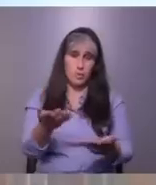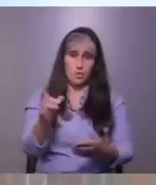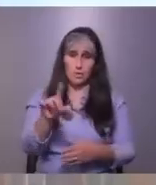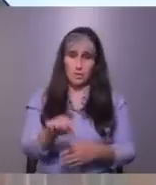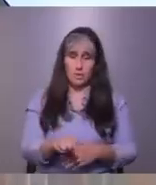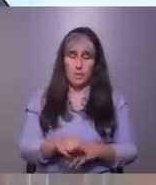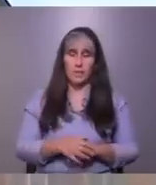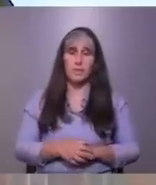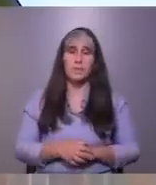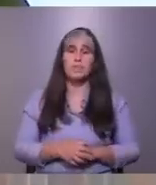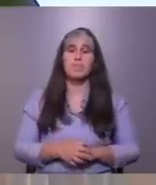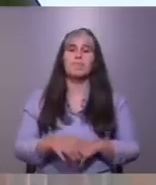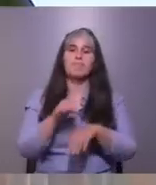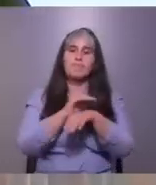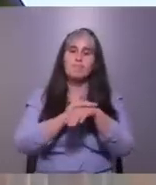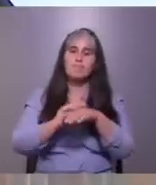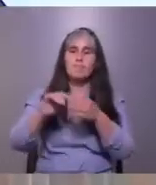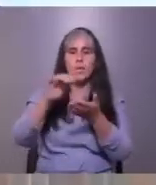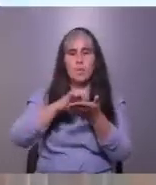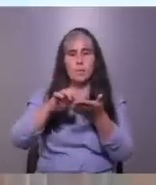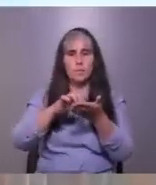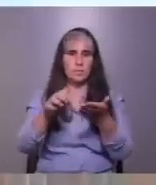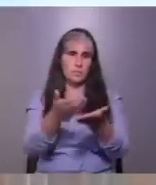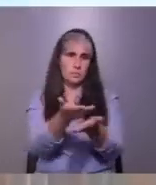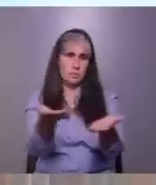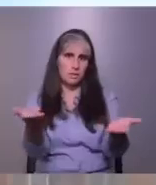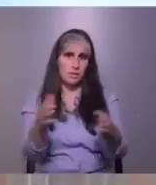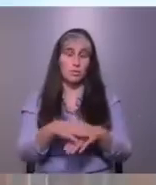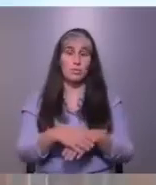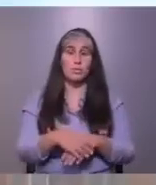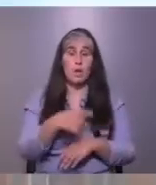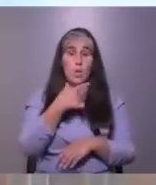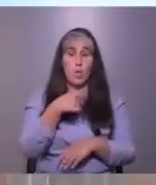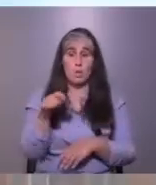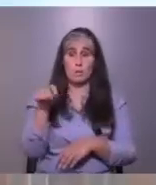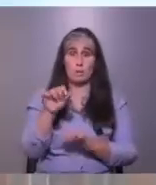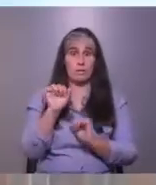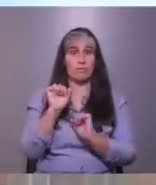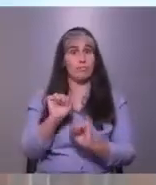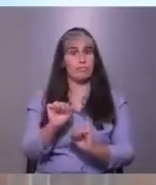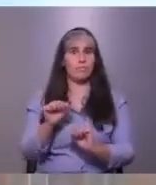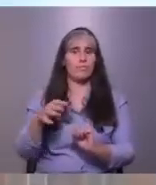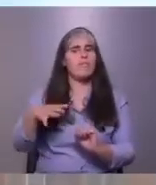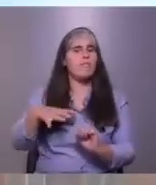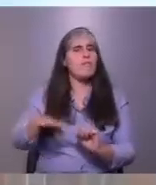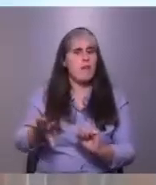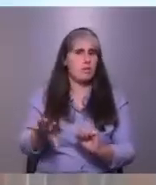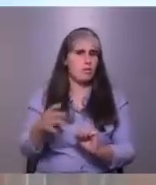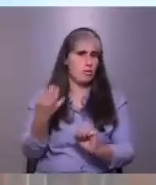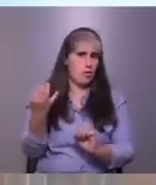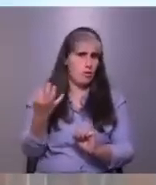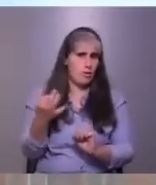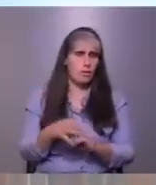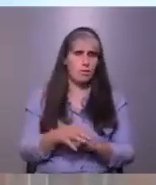Caros peregrinos, o mês de agosto é para muitos o mês de férias. E as férias não